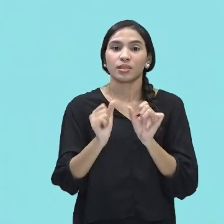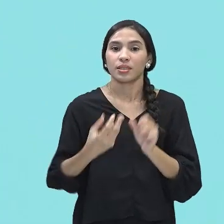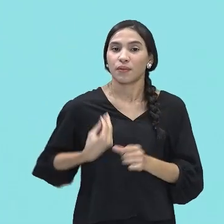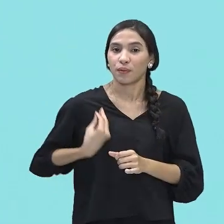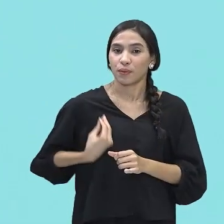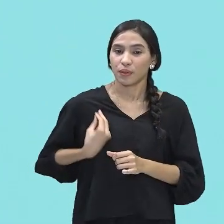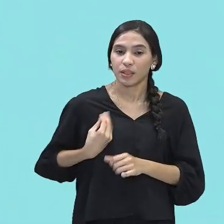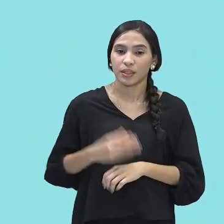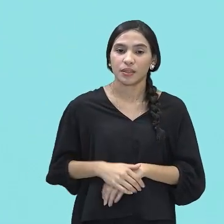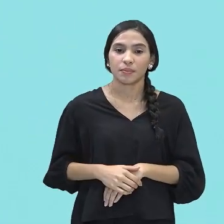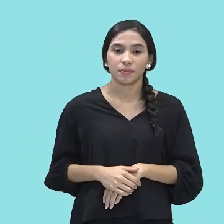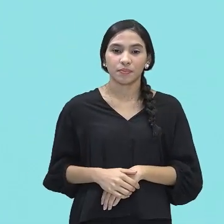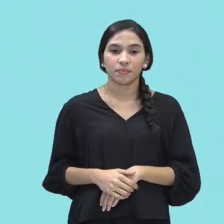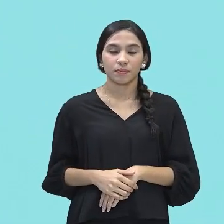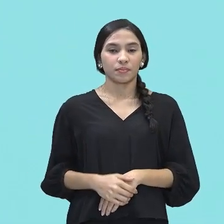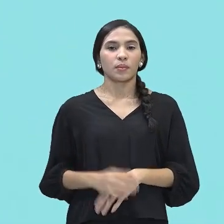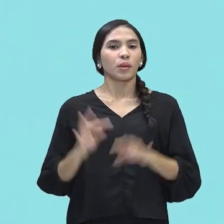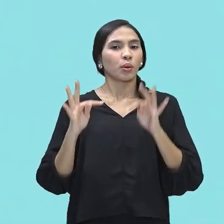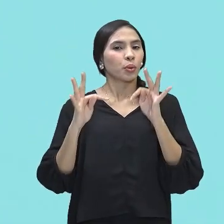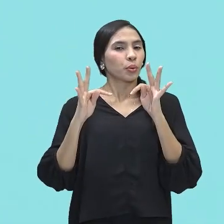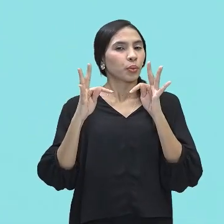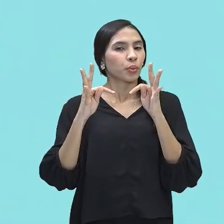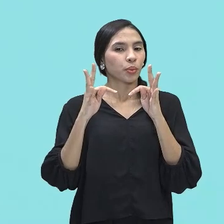ponto final que realmente agora já está tudo